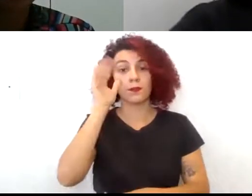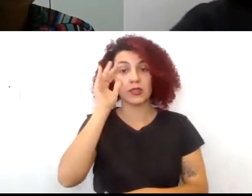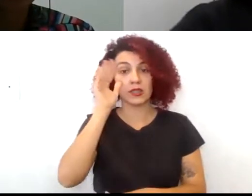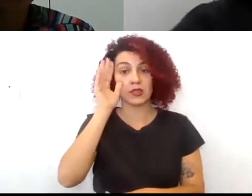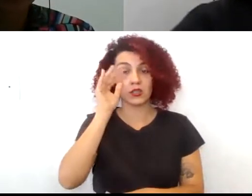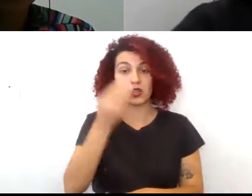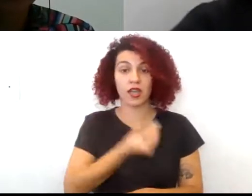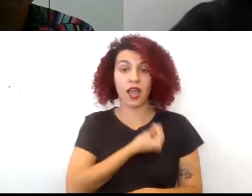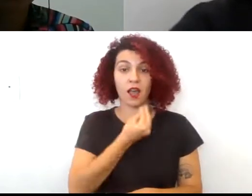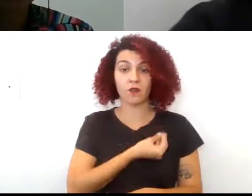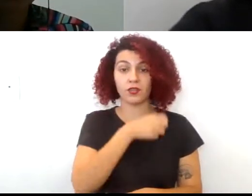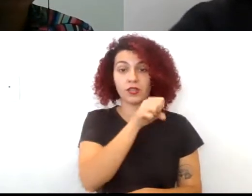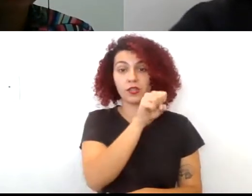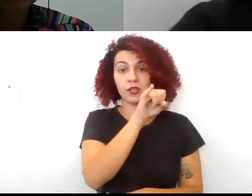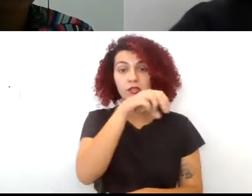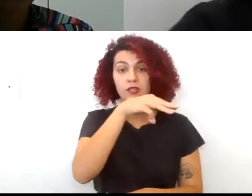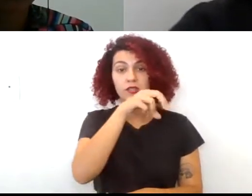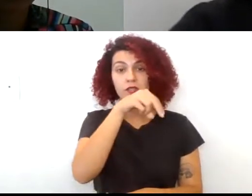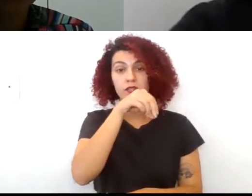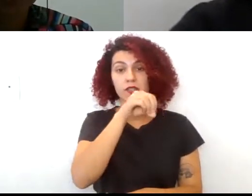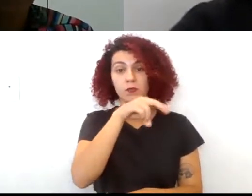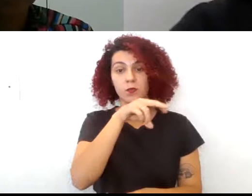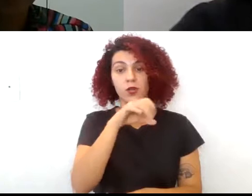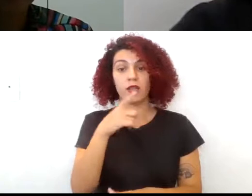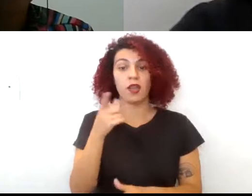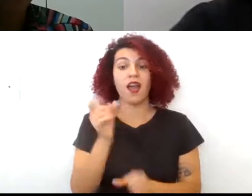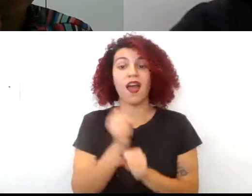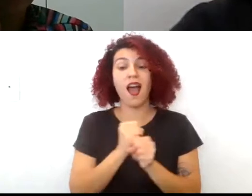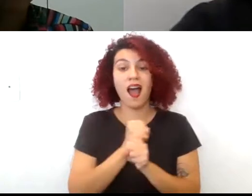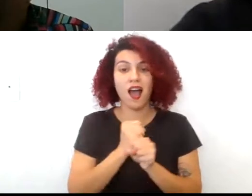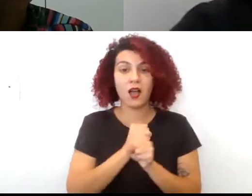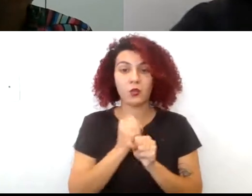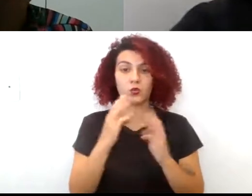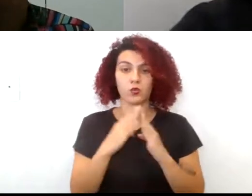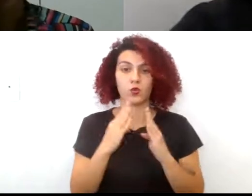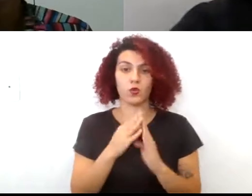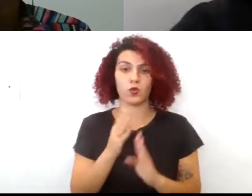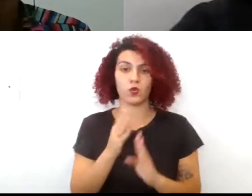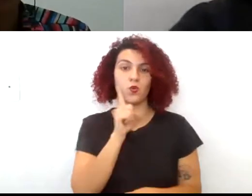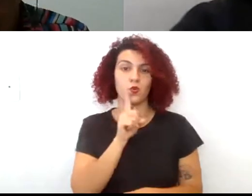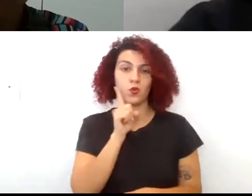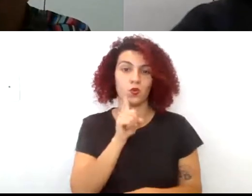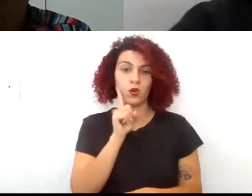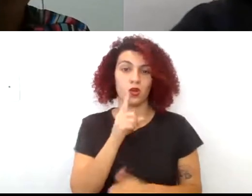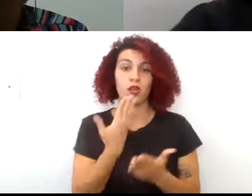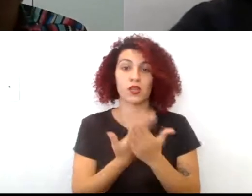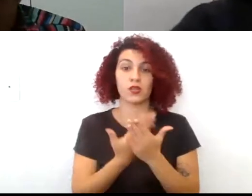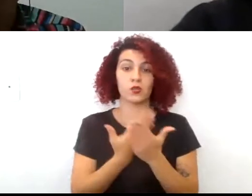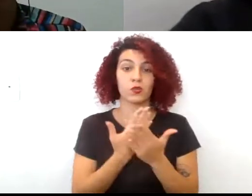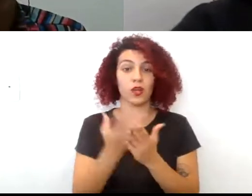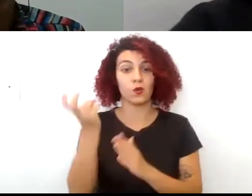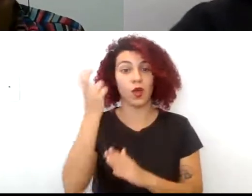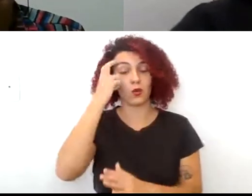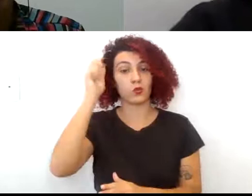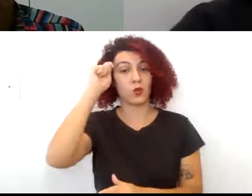dela e vocês vão ver que ela passou anos nos Estados Unidos da América e estudando a cultura afro-americana